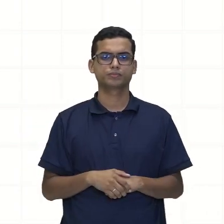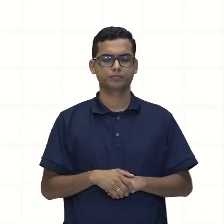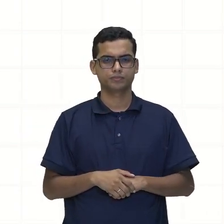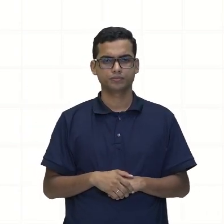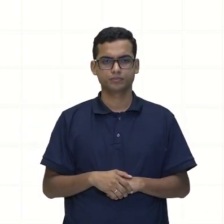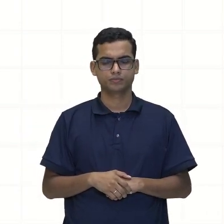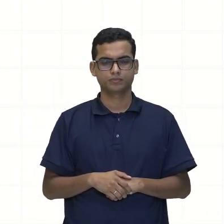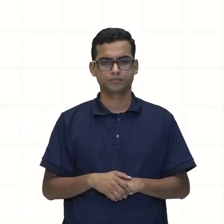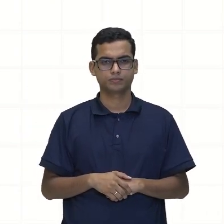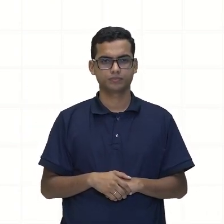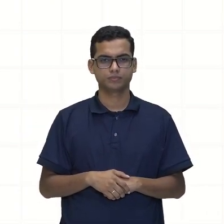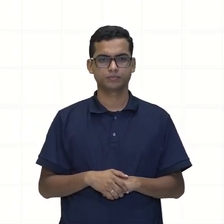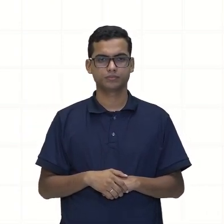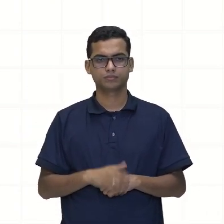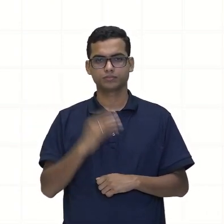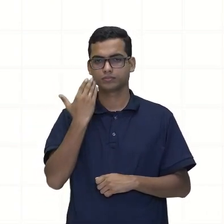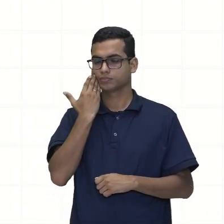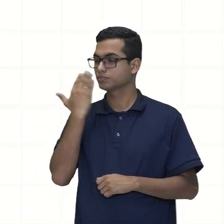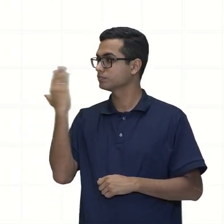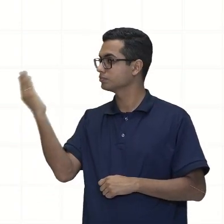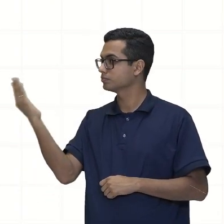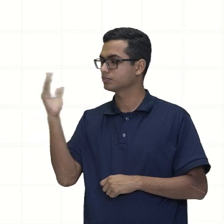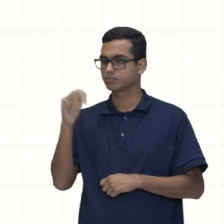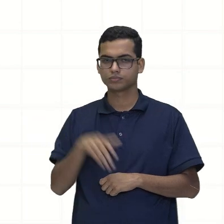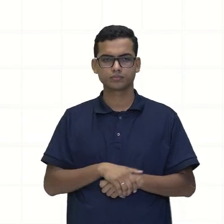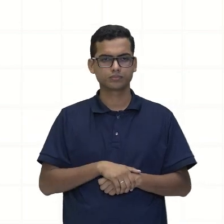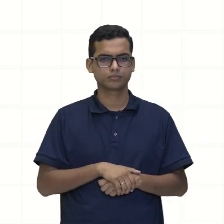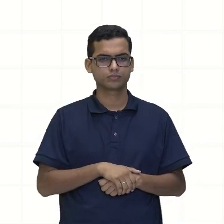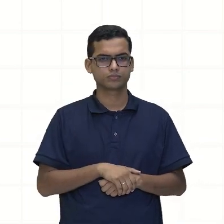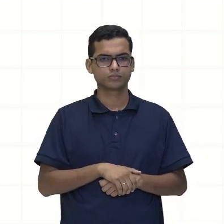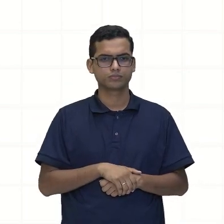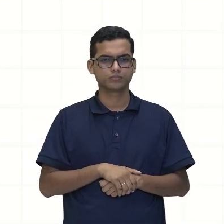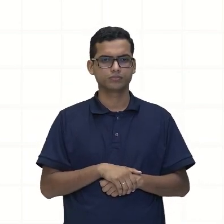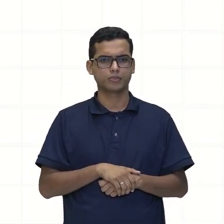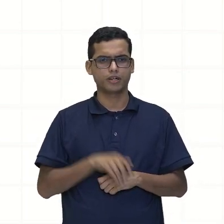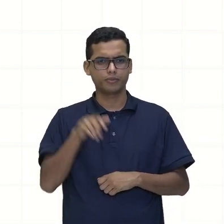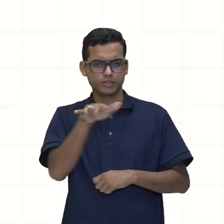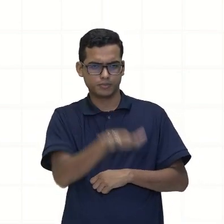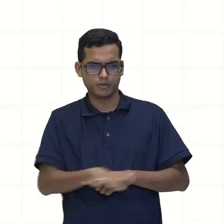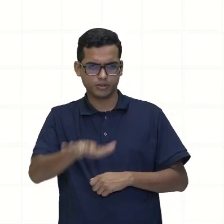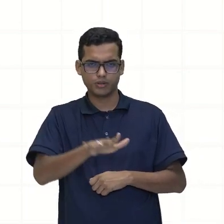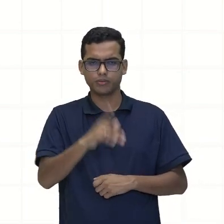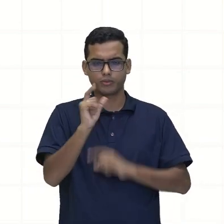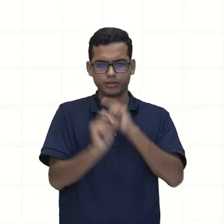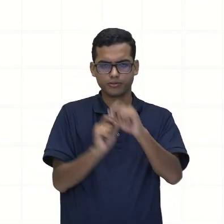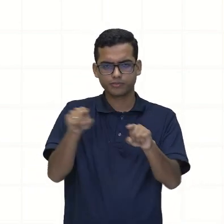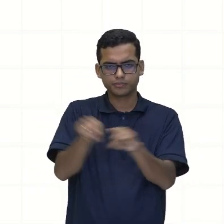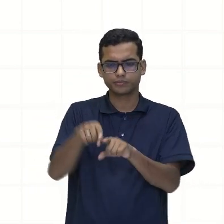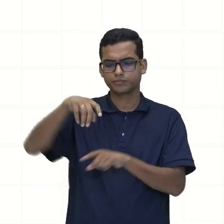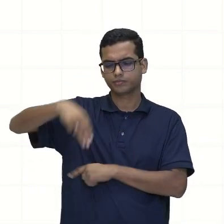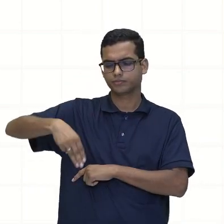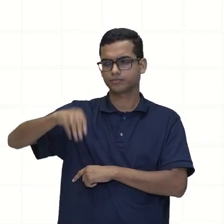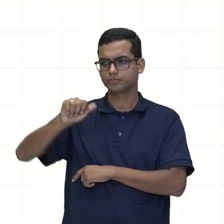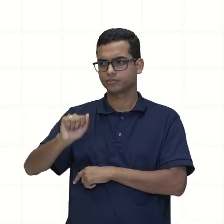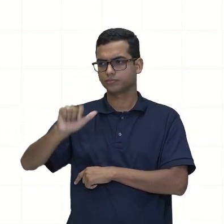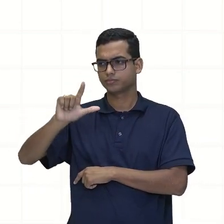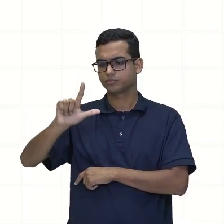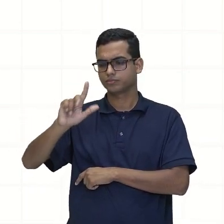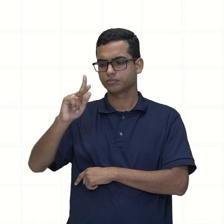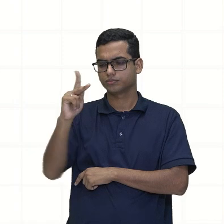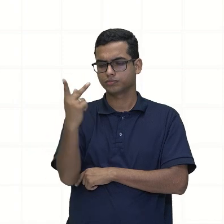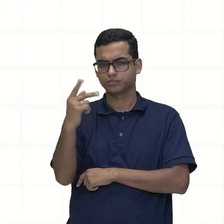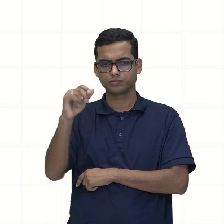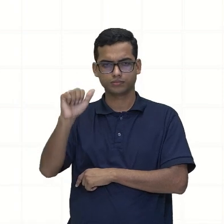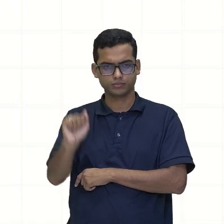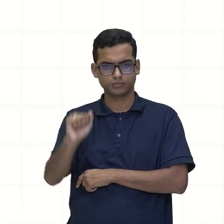evolução da malha municipal no Brasil. Observem, né, que nós temos dois mapas, o mapa do